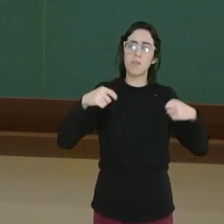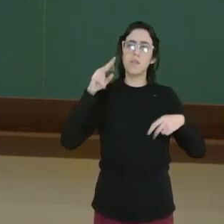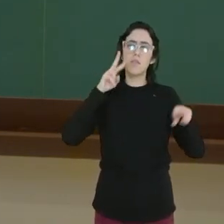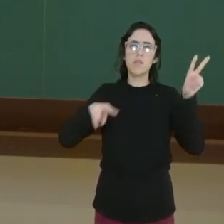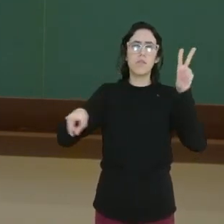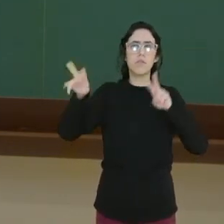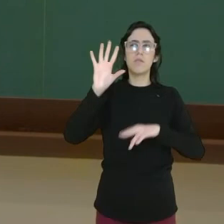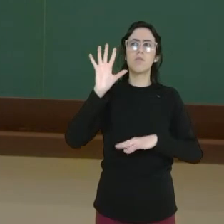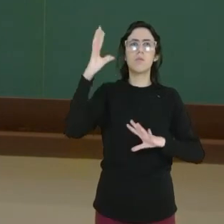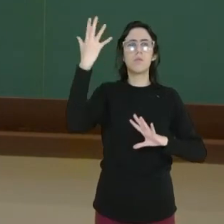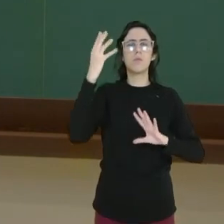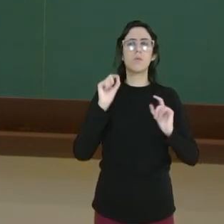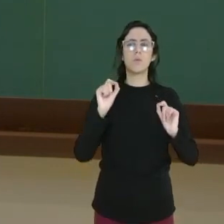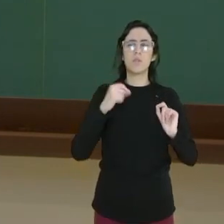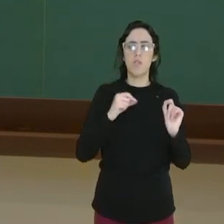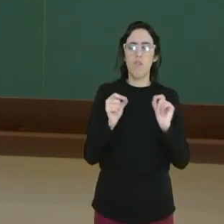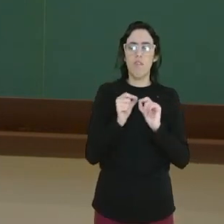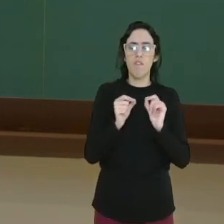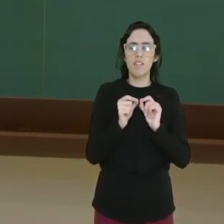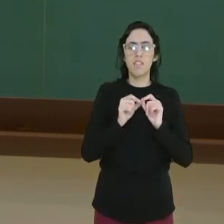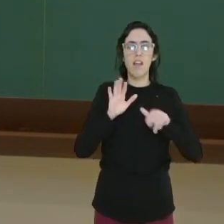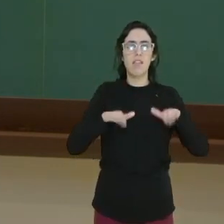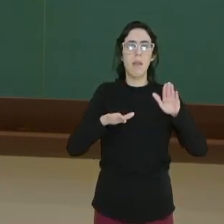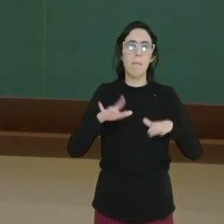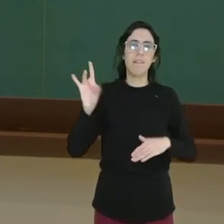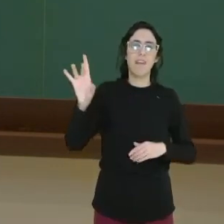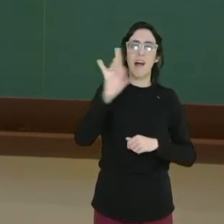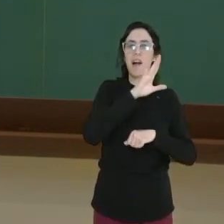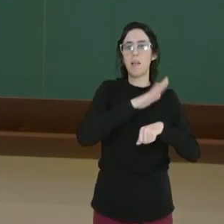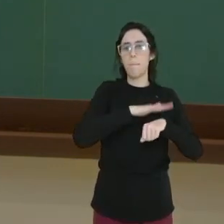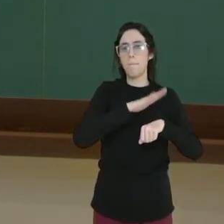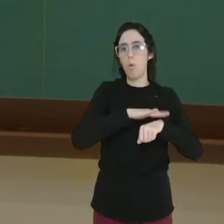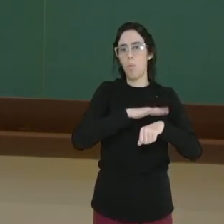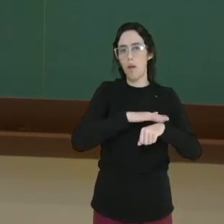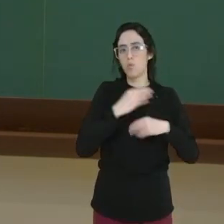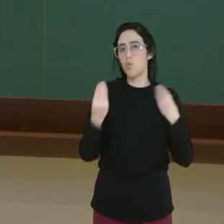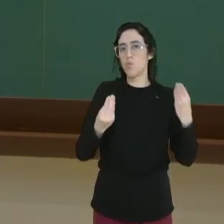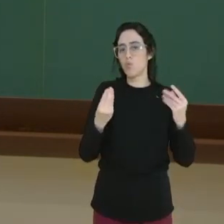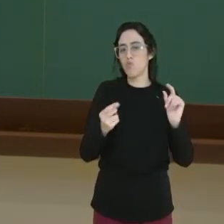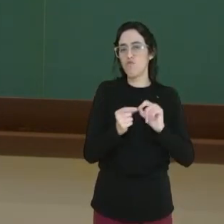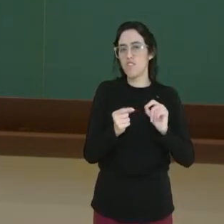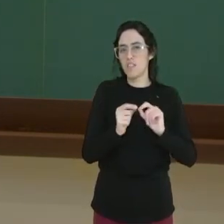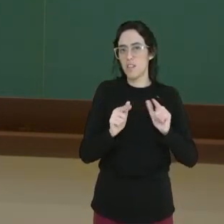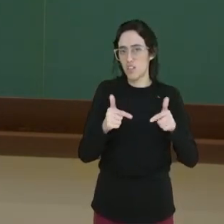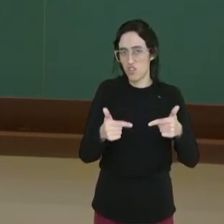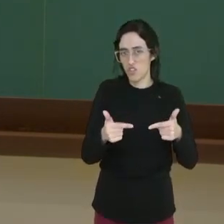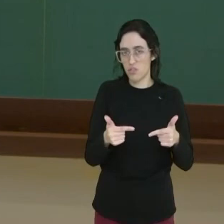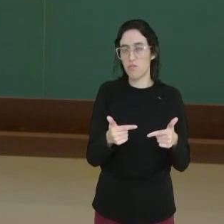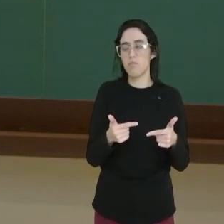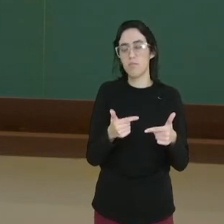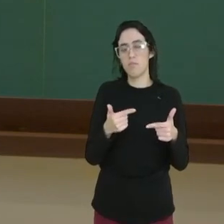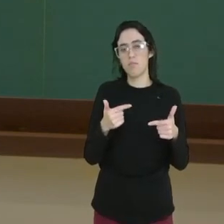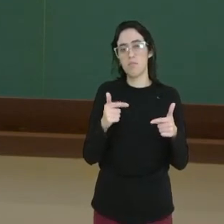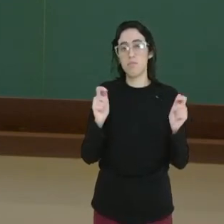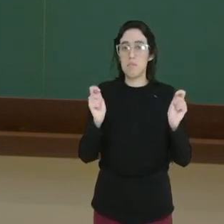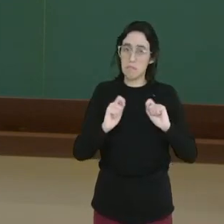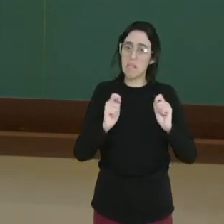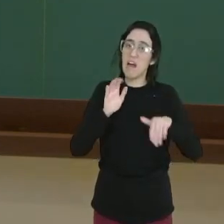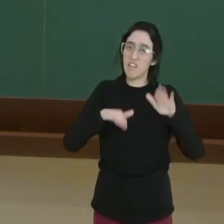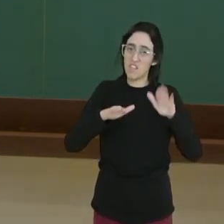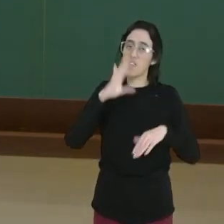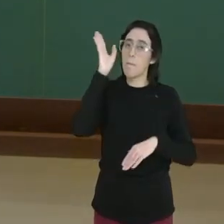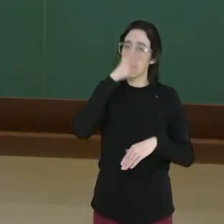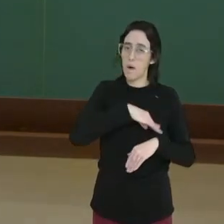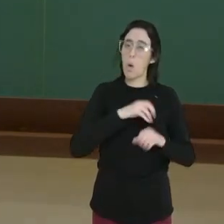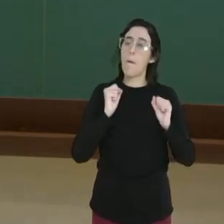dos desdobramentos da cidade para entender como deve agir e, inclusive, podendo ser mal se